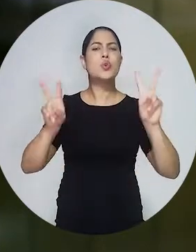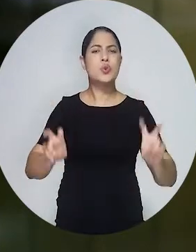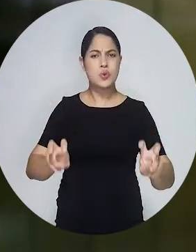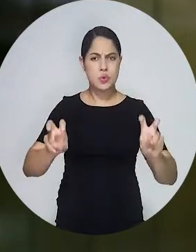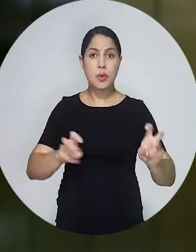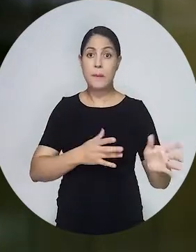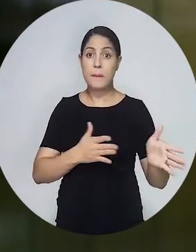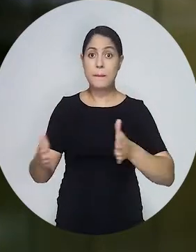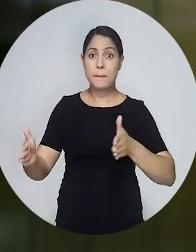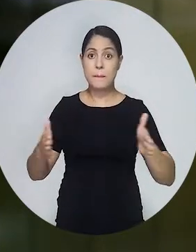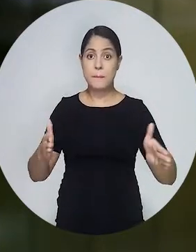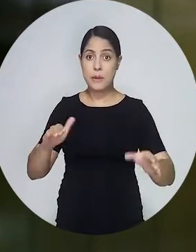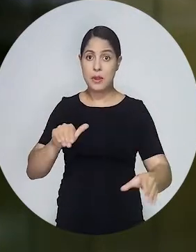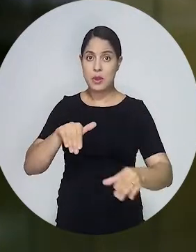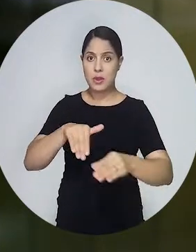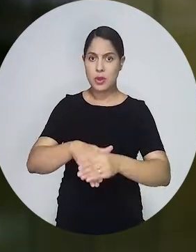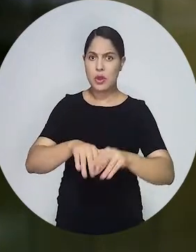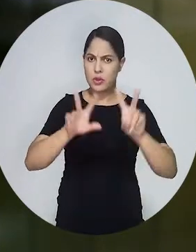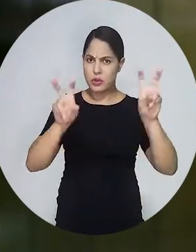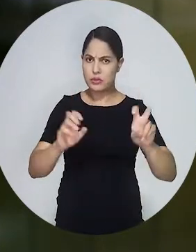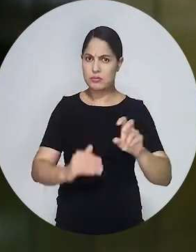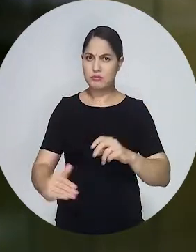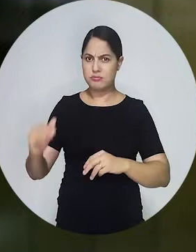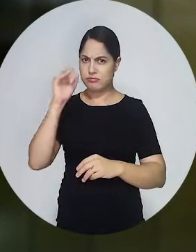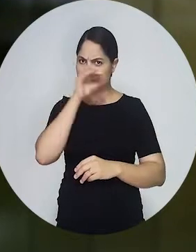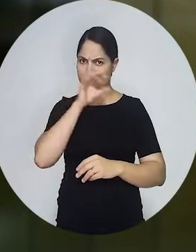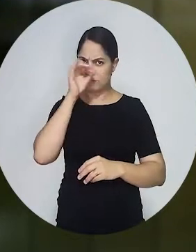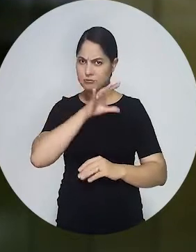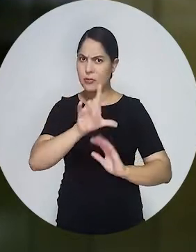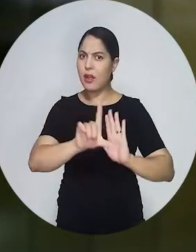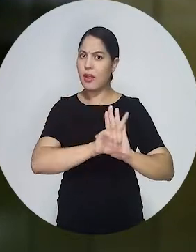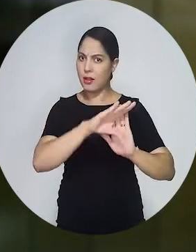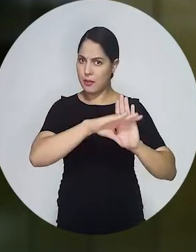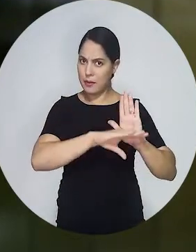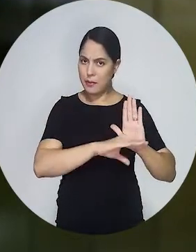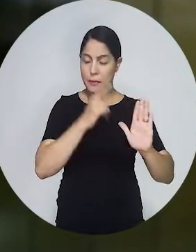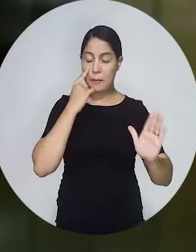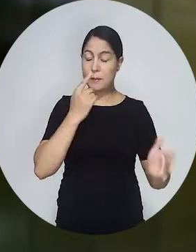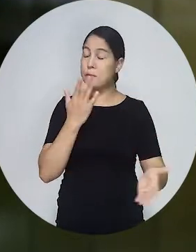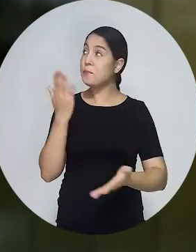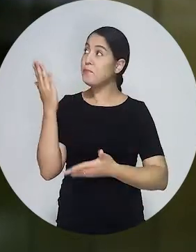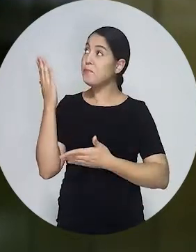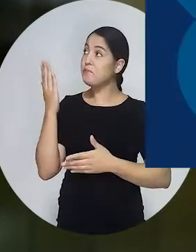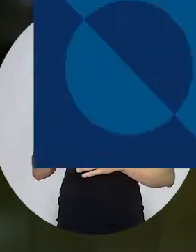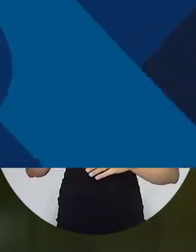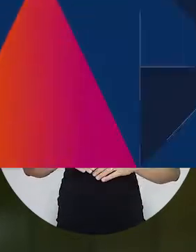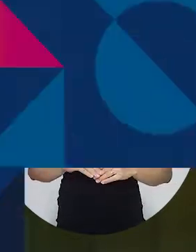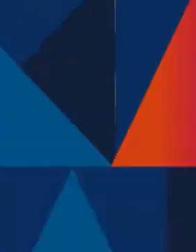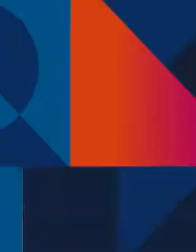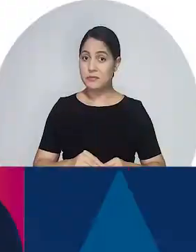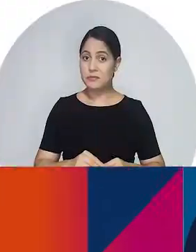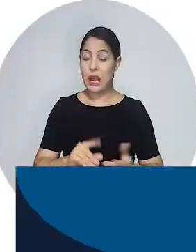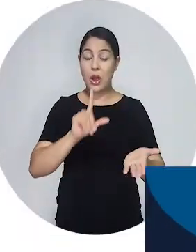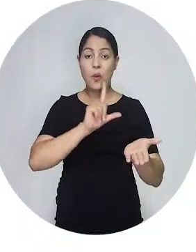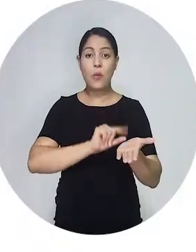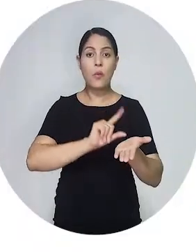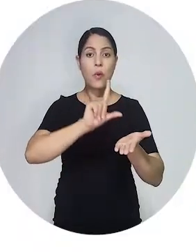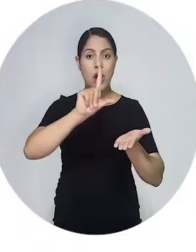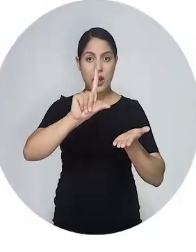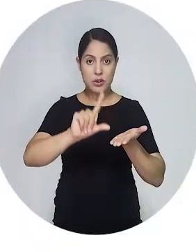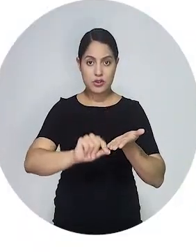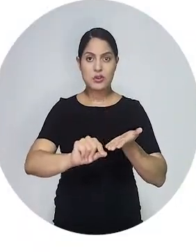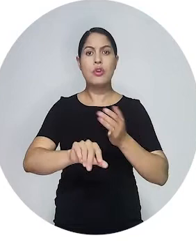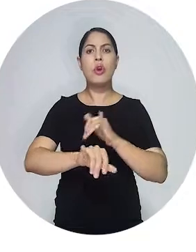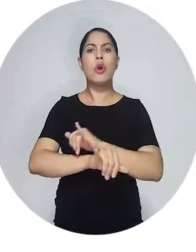do Brasil, a legalidade do processo eleitoral e a aprovação da Lei de Abuso de Autoridade. Confira.